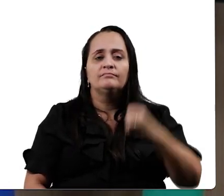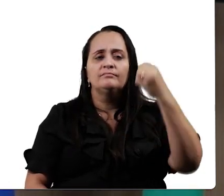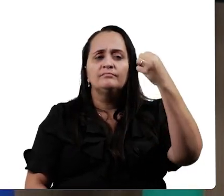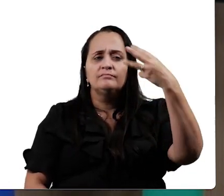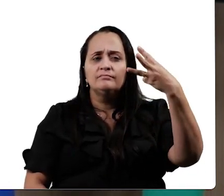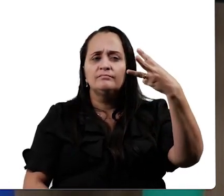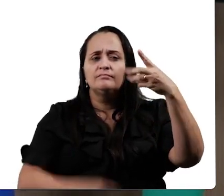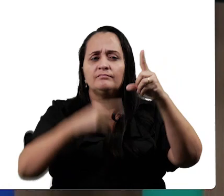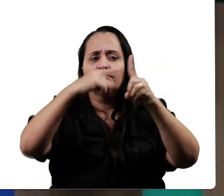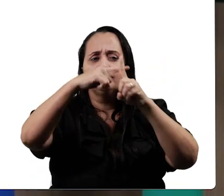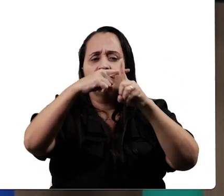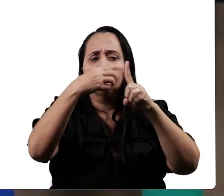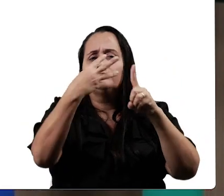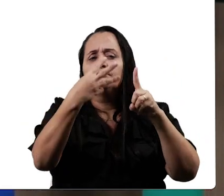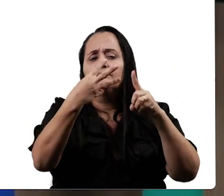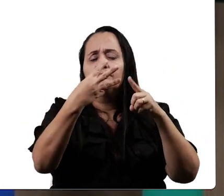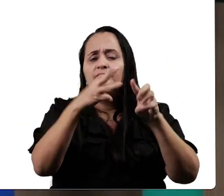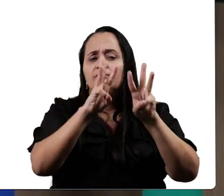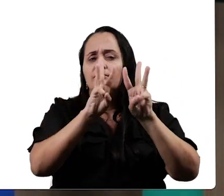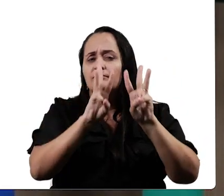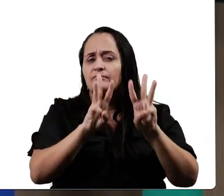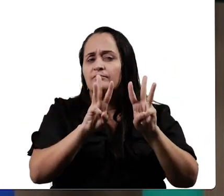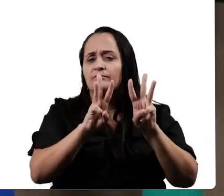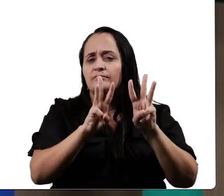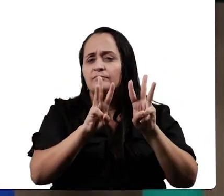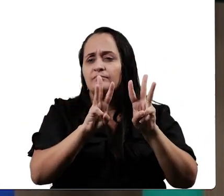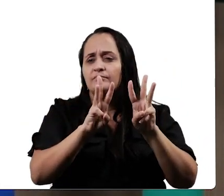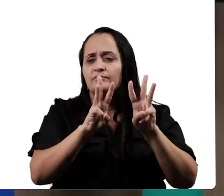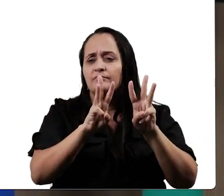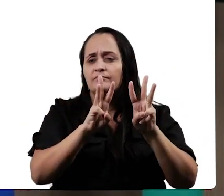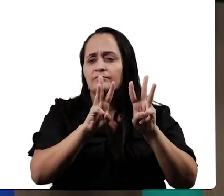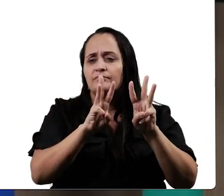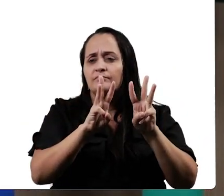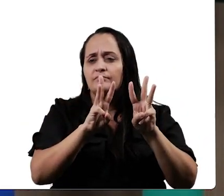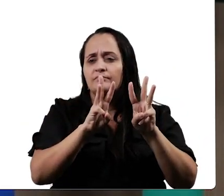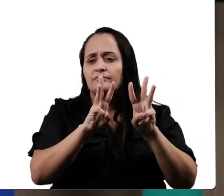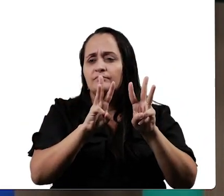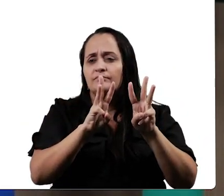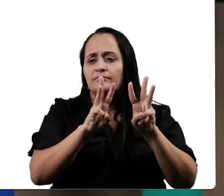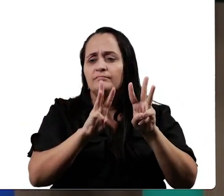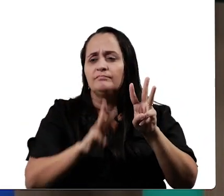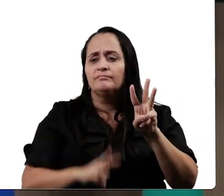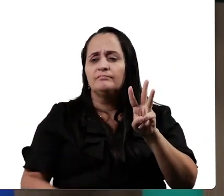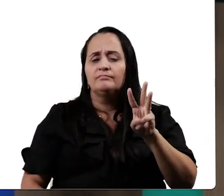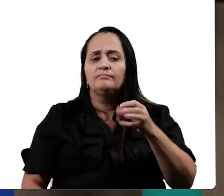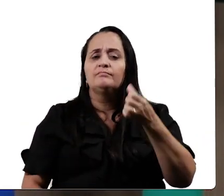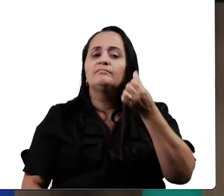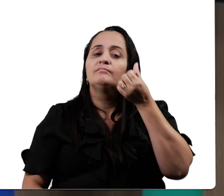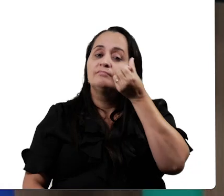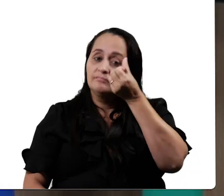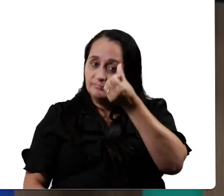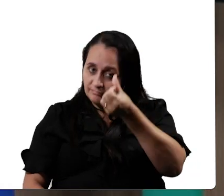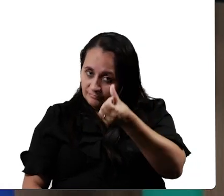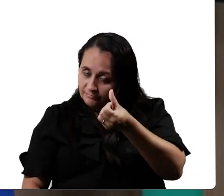3 Quanto dá gente 3 + 3 3 + 3 hum